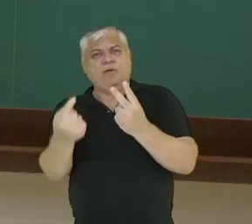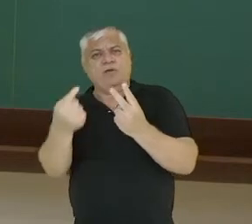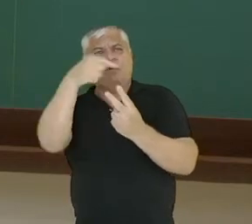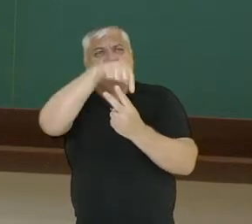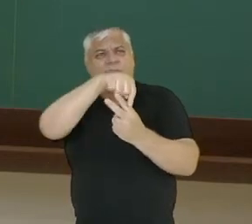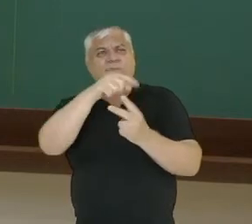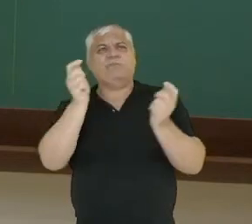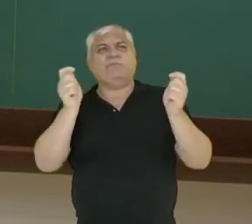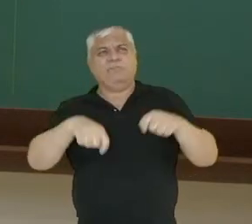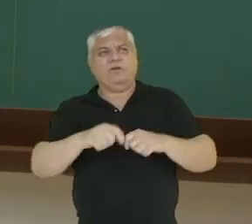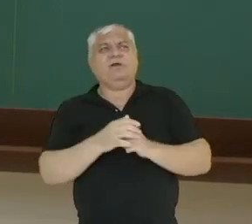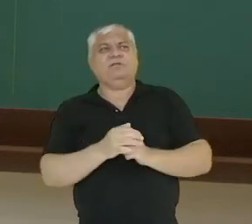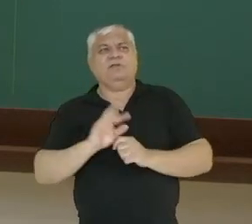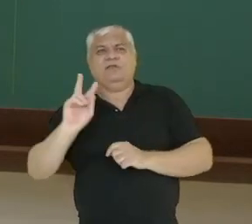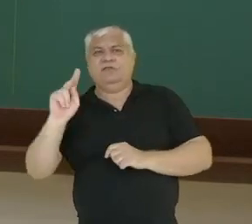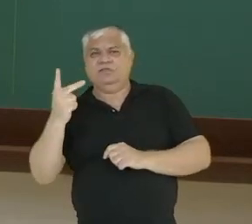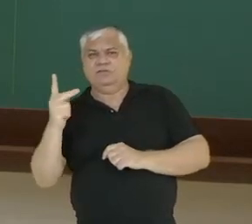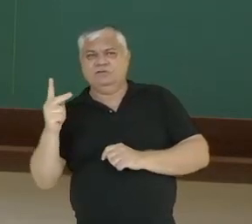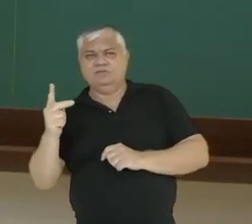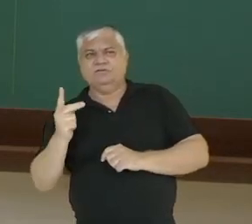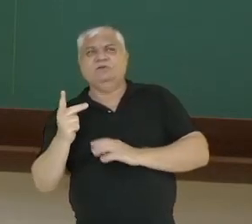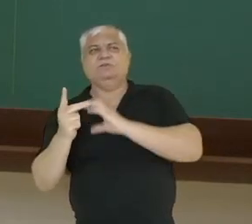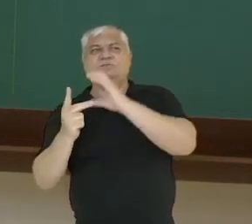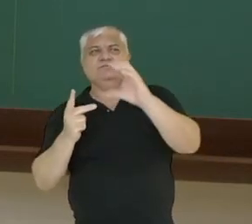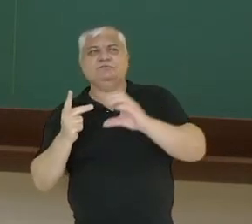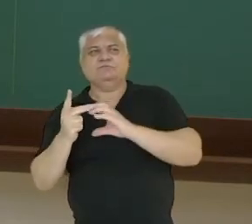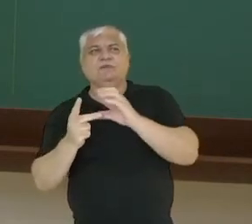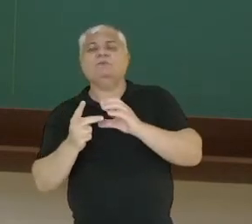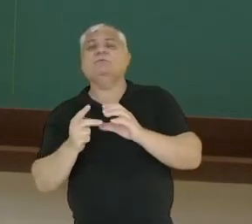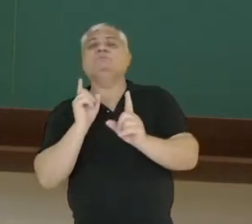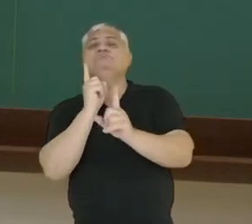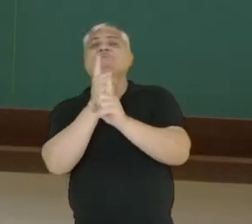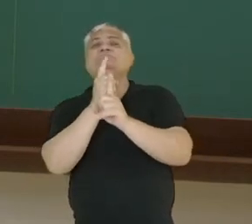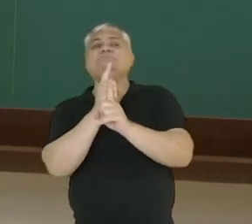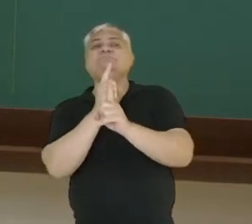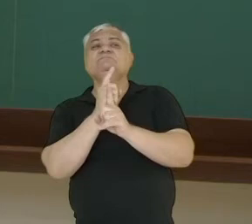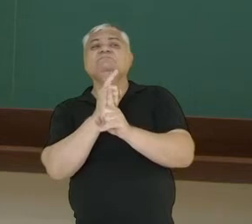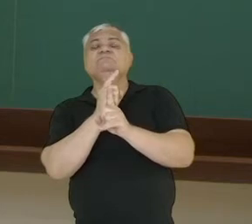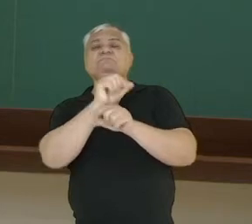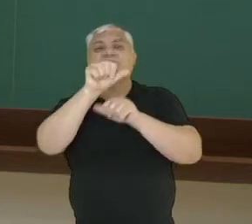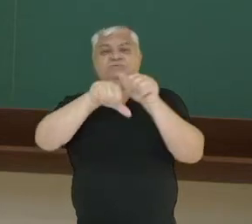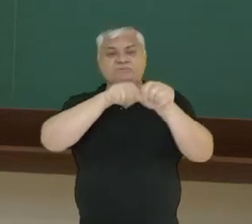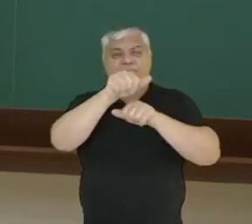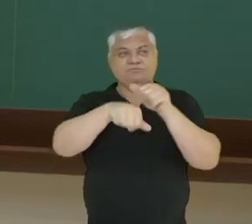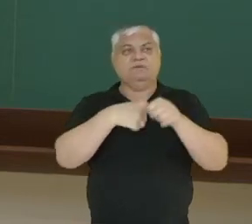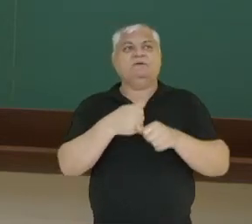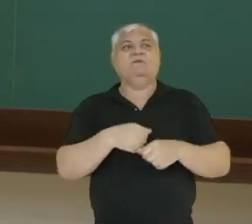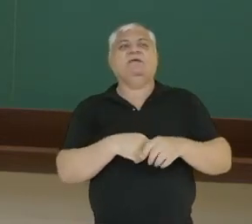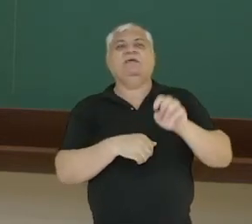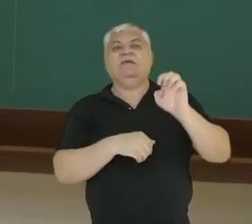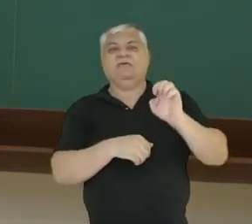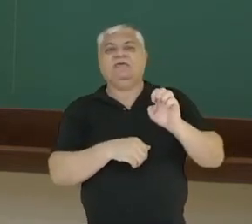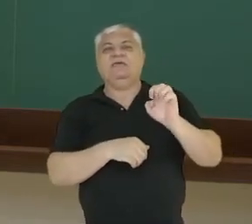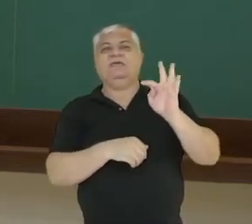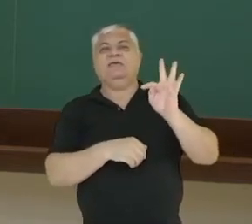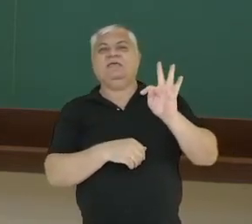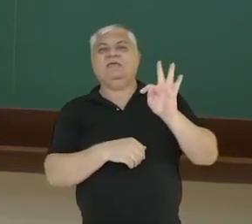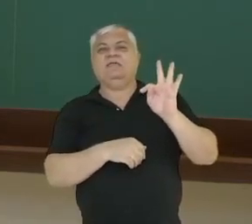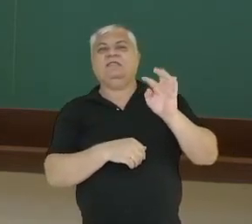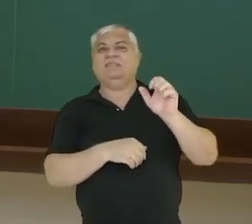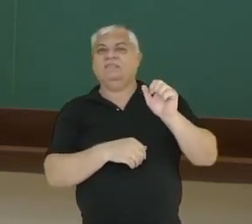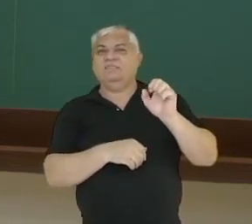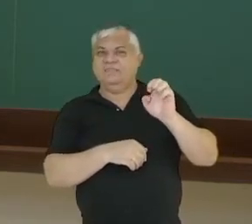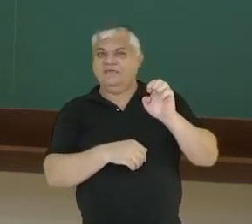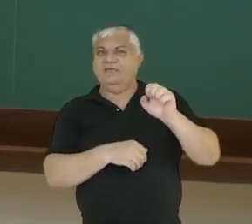vem para cá, o hidrogênio vem para cá, e aí nós vamos novamente obter aqui um aldeído. Então,